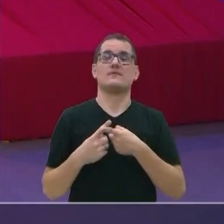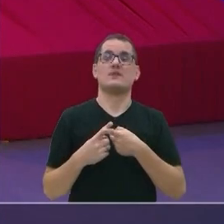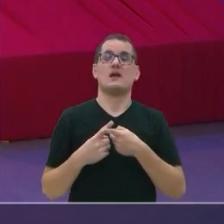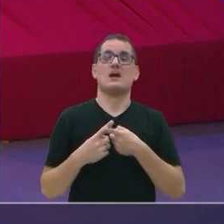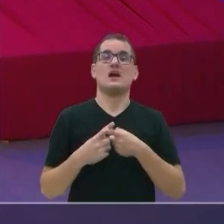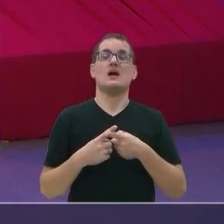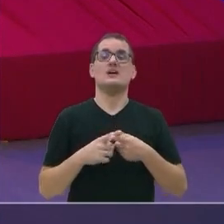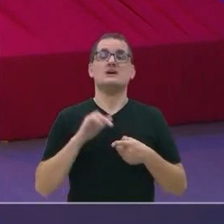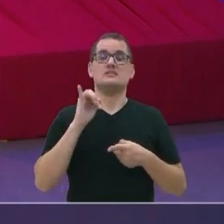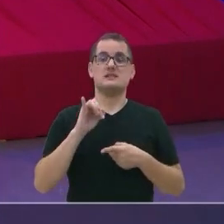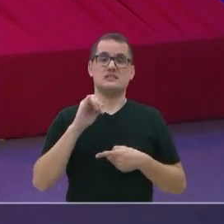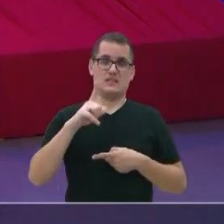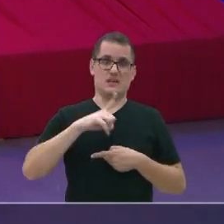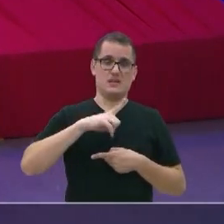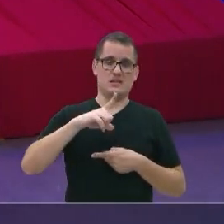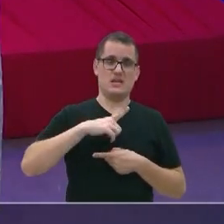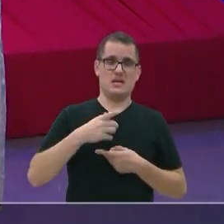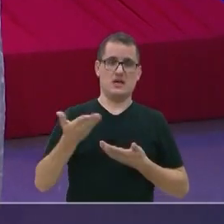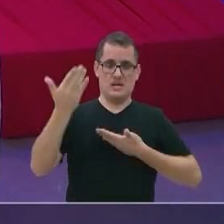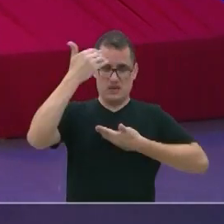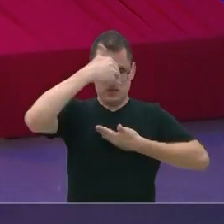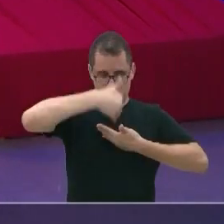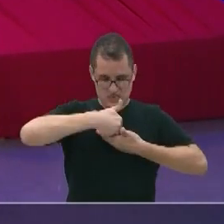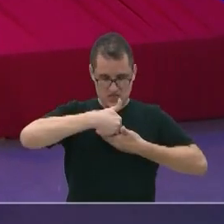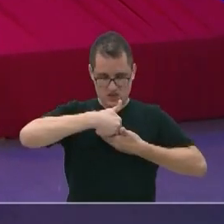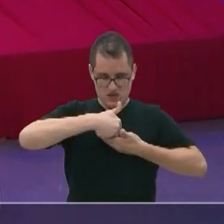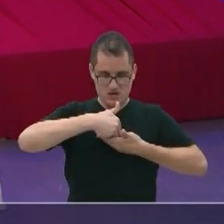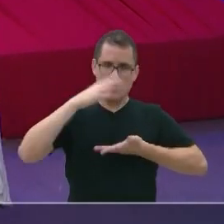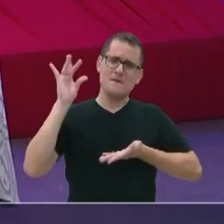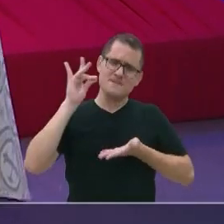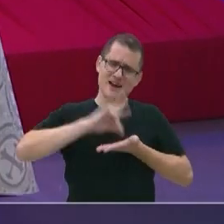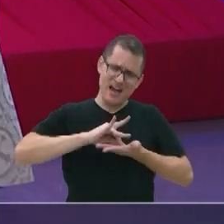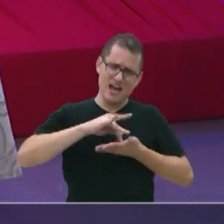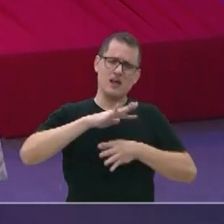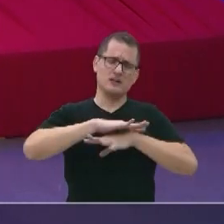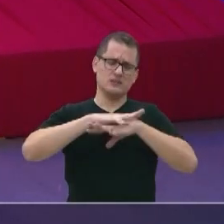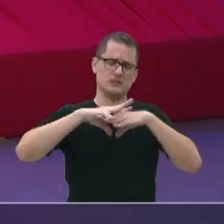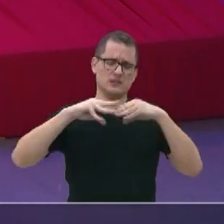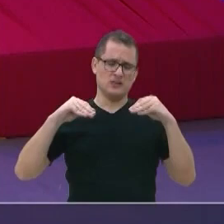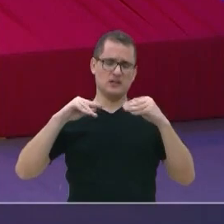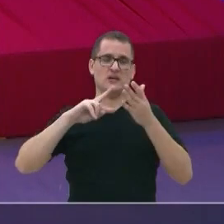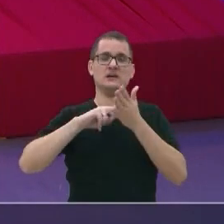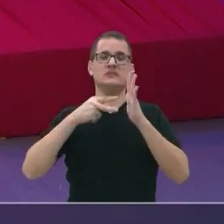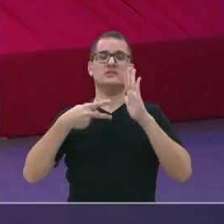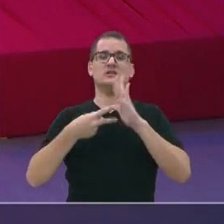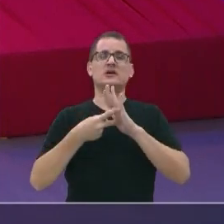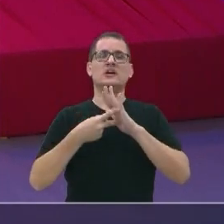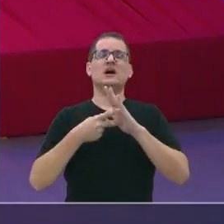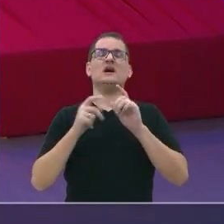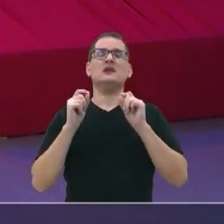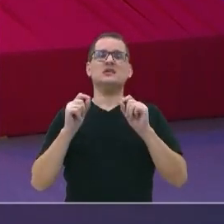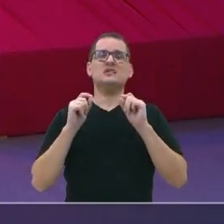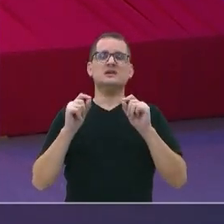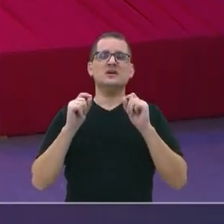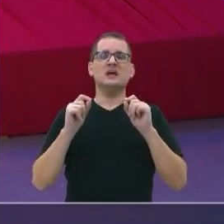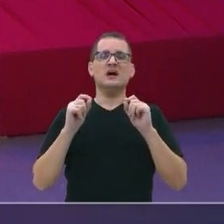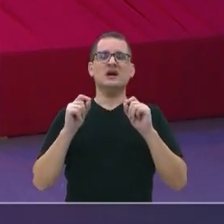cura verdadeira dentro de você, dentro de mim, significa que houve o